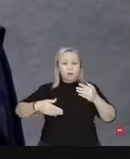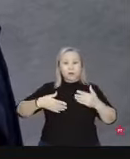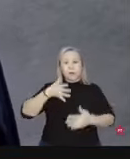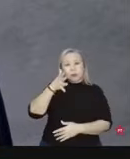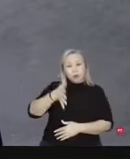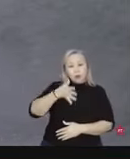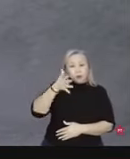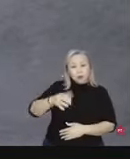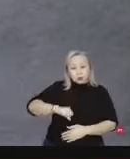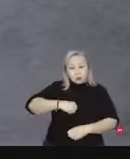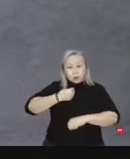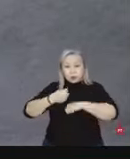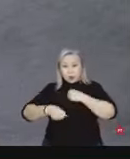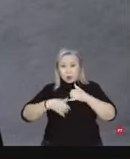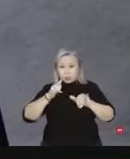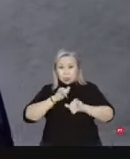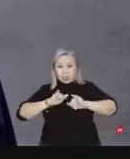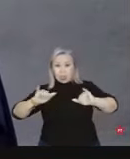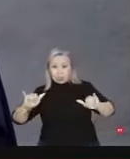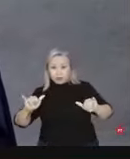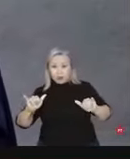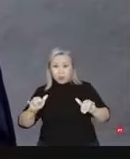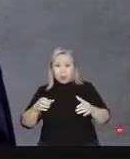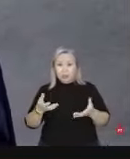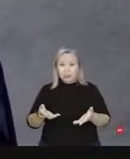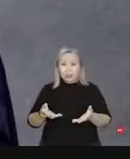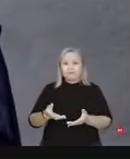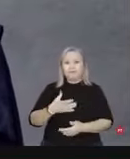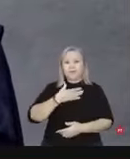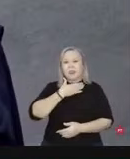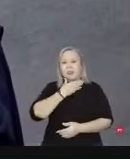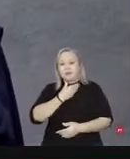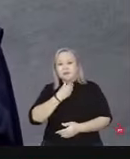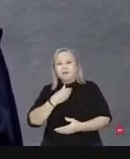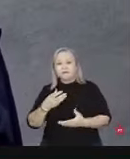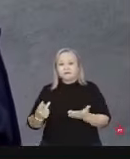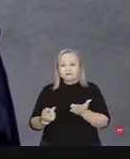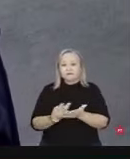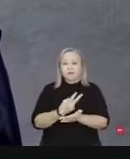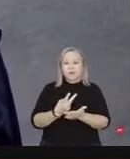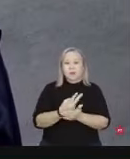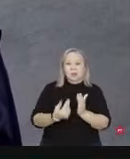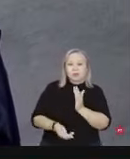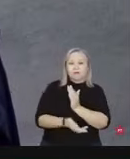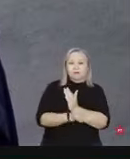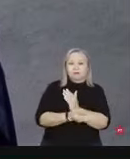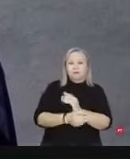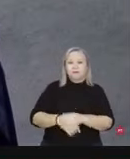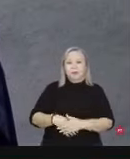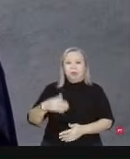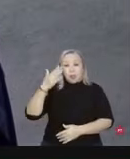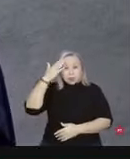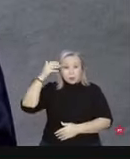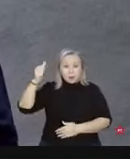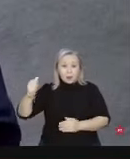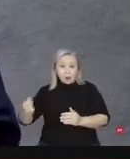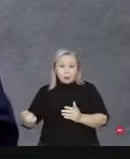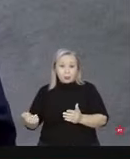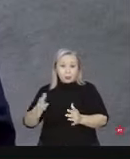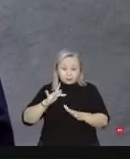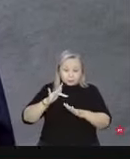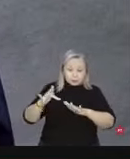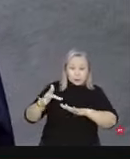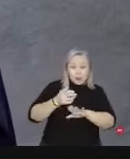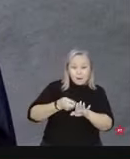as notícias fraudulentas, as famosas fake news. A utilização das redes sociais como